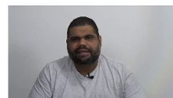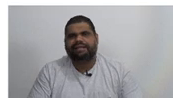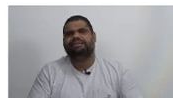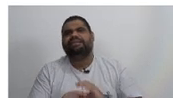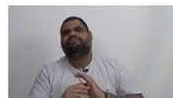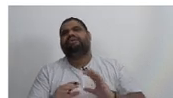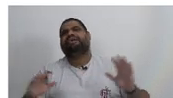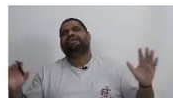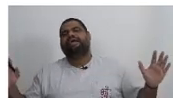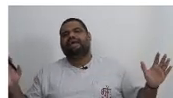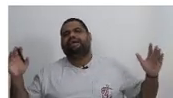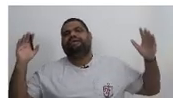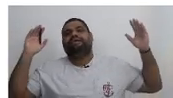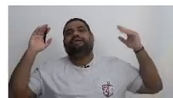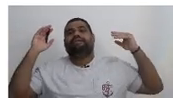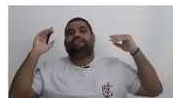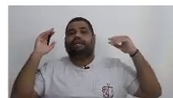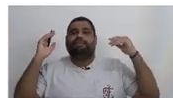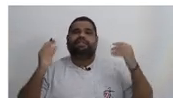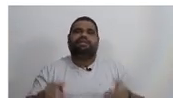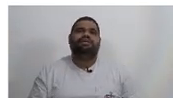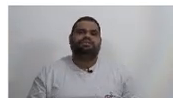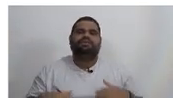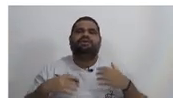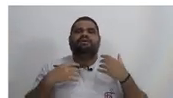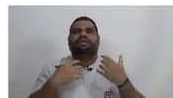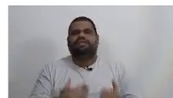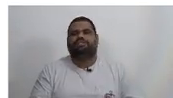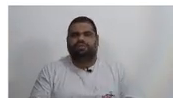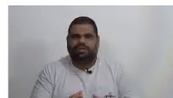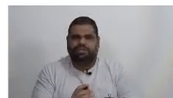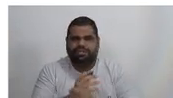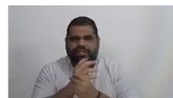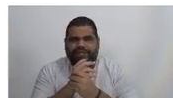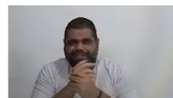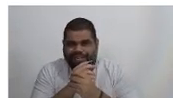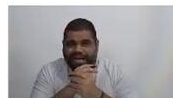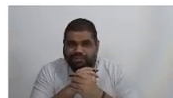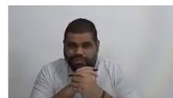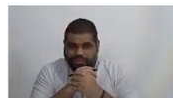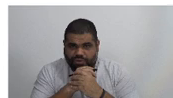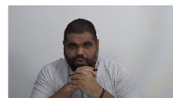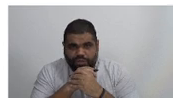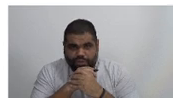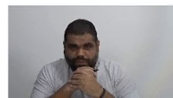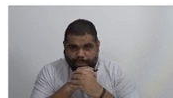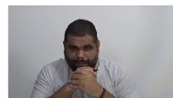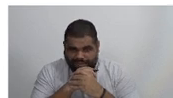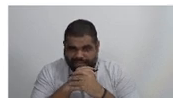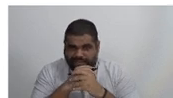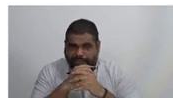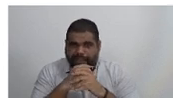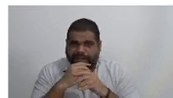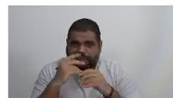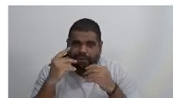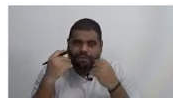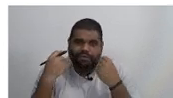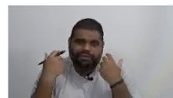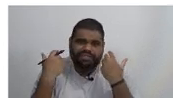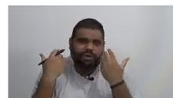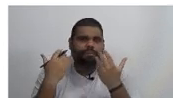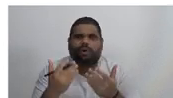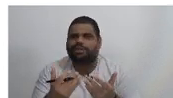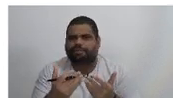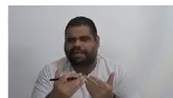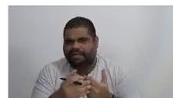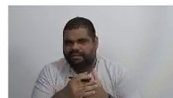IQR. O que que significa IQR? Interpretando questões de raciocínio lógico. Beleza? Então,